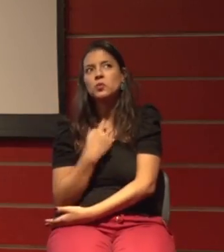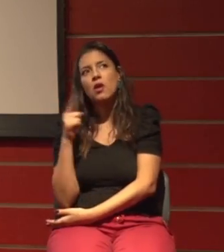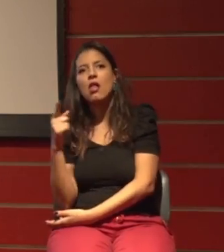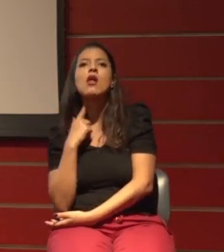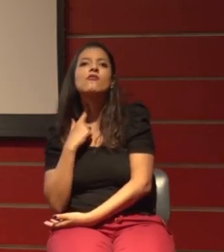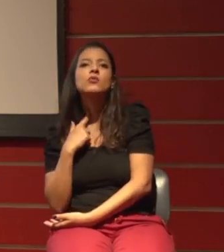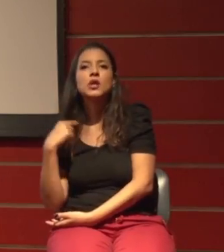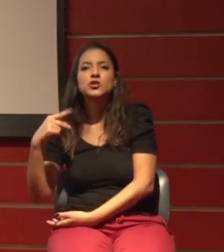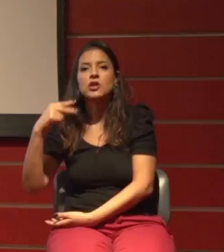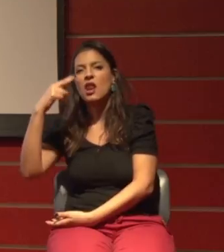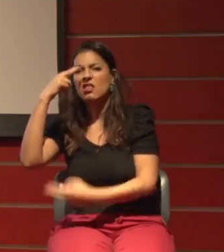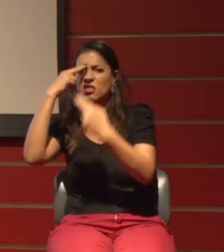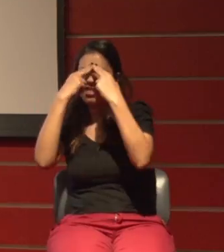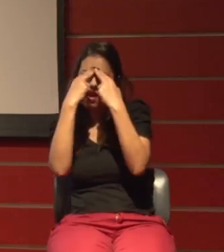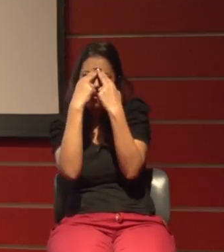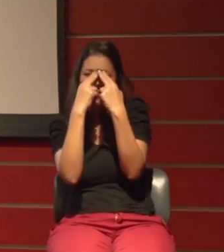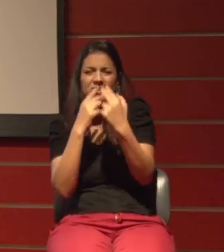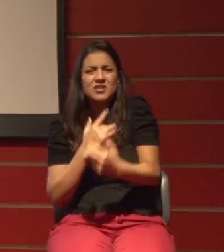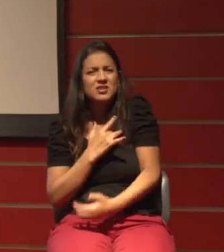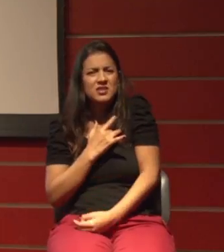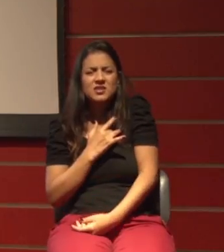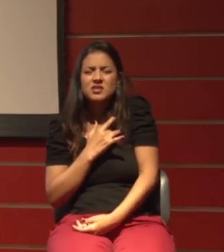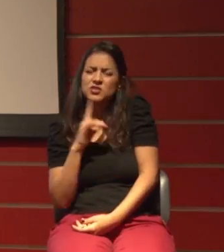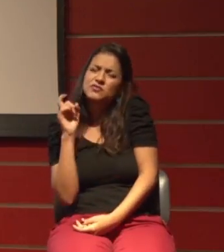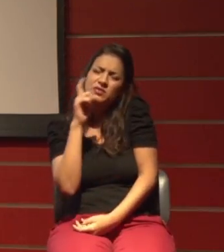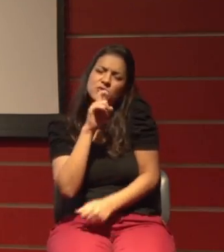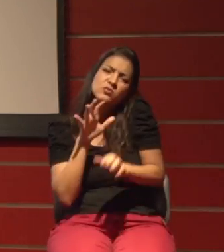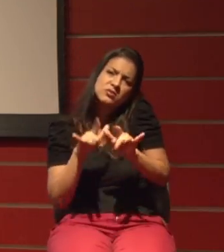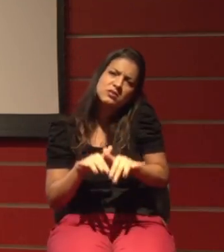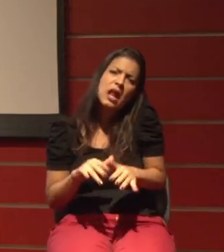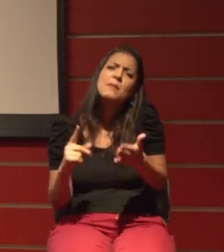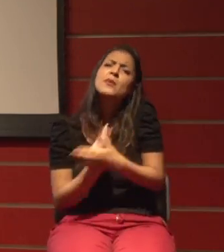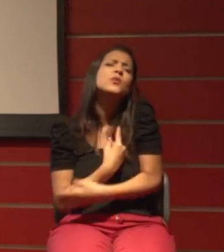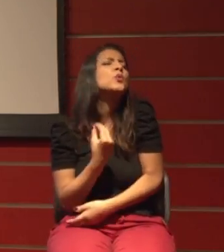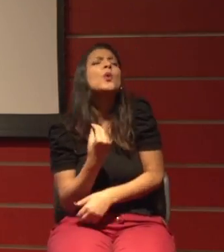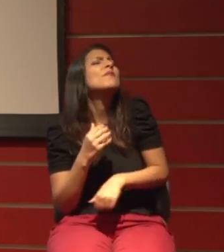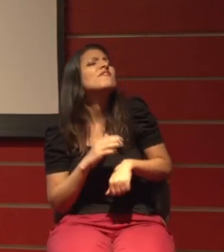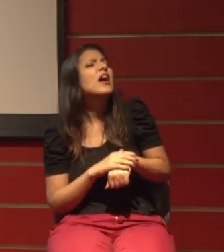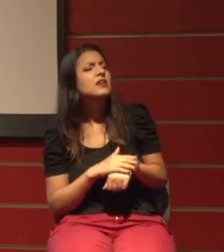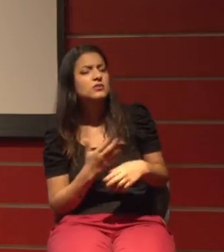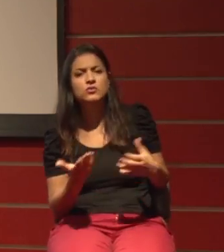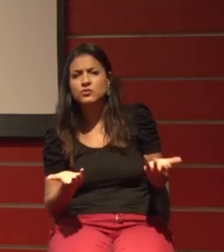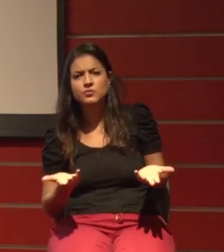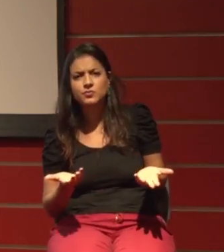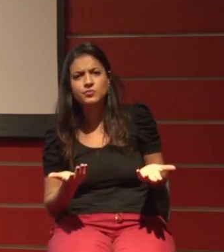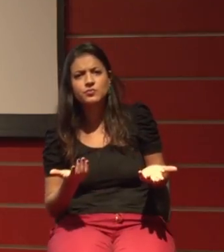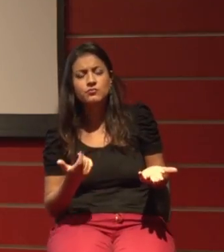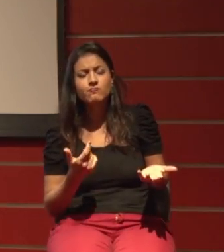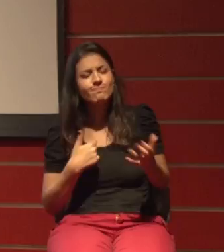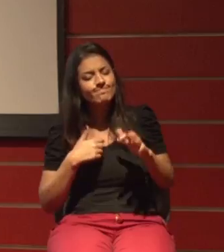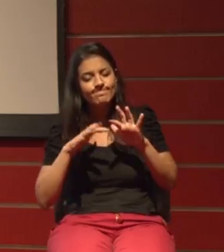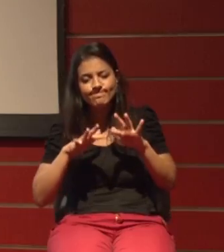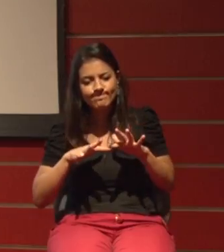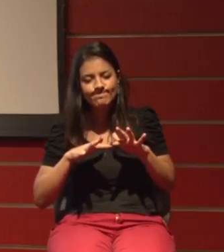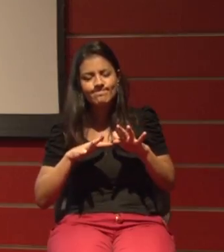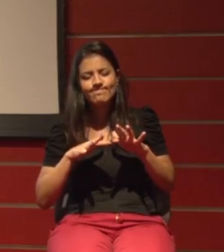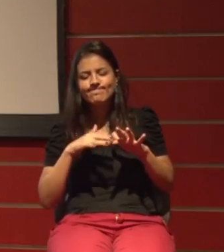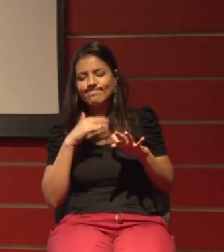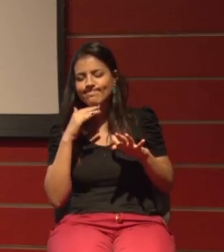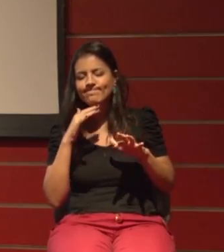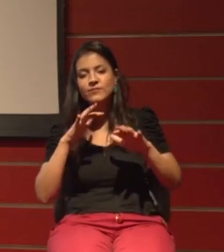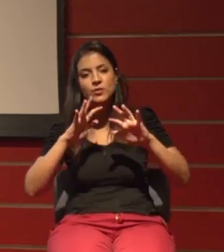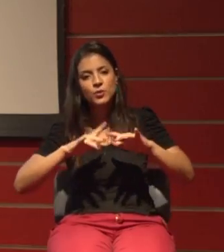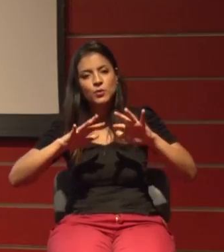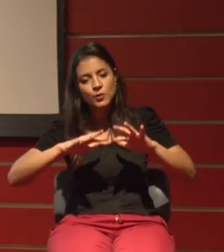sobre um trauma algo que é muito dolorido para ela ela falou como é que eu faço ela falou eu começo a escrever eu travo né eu